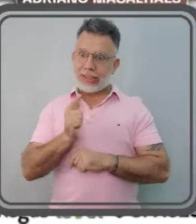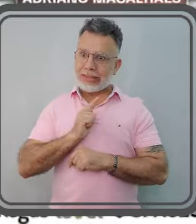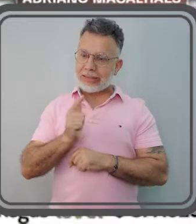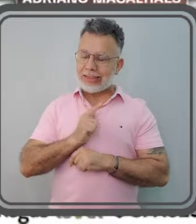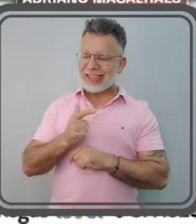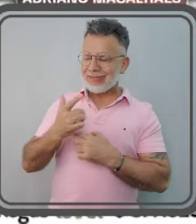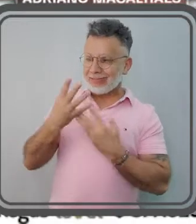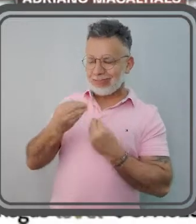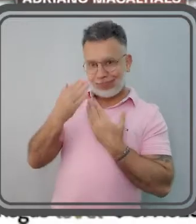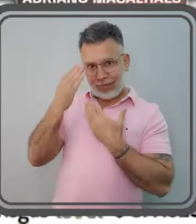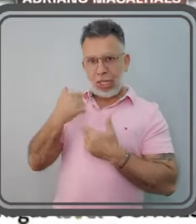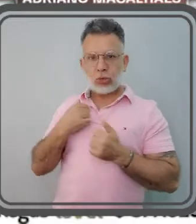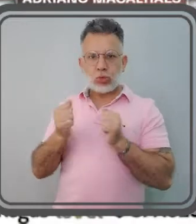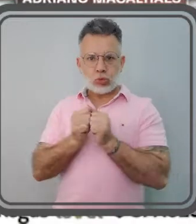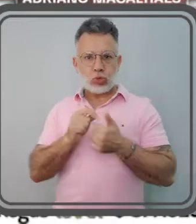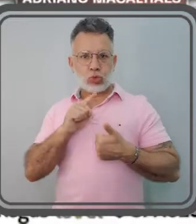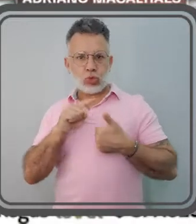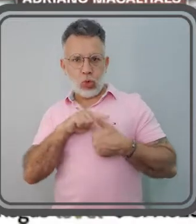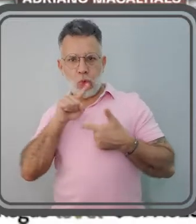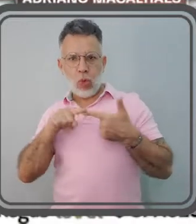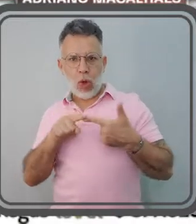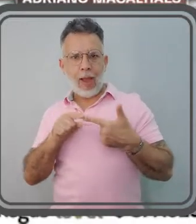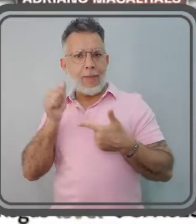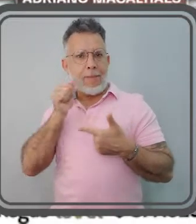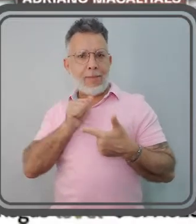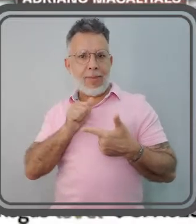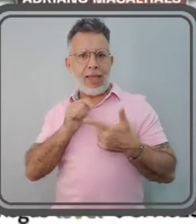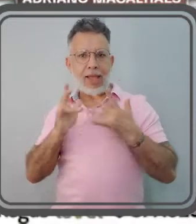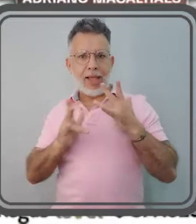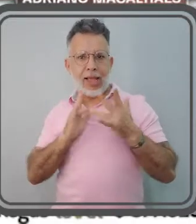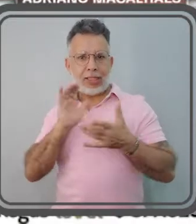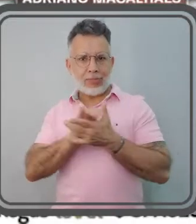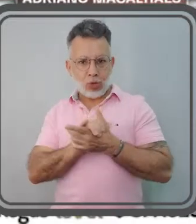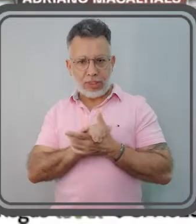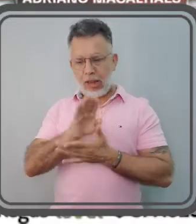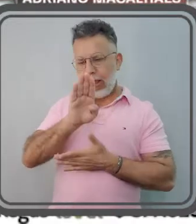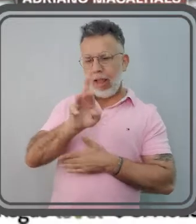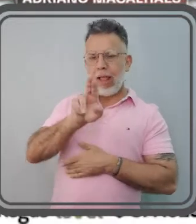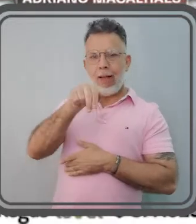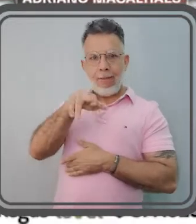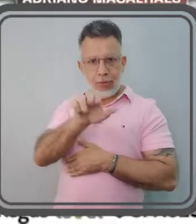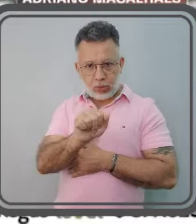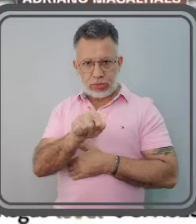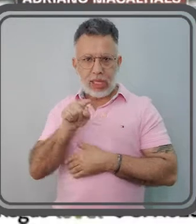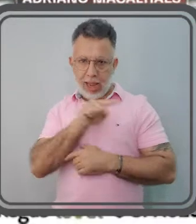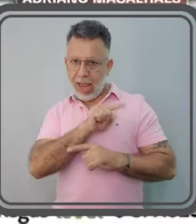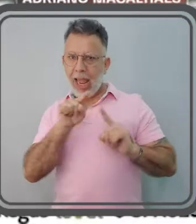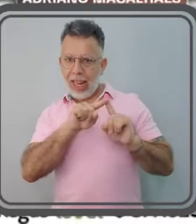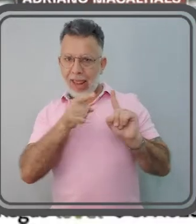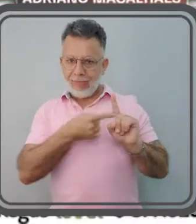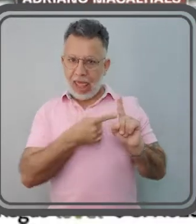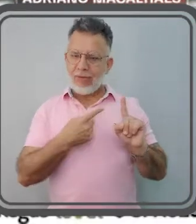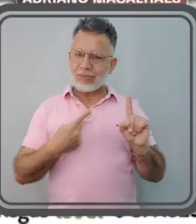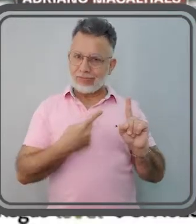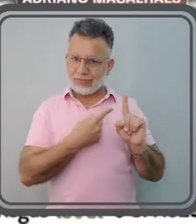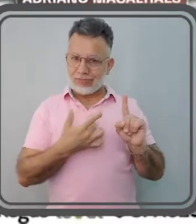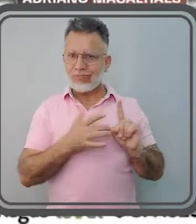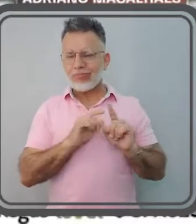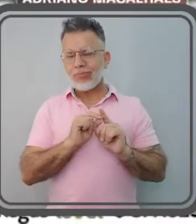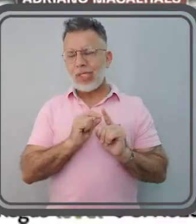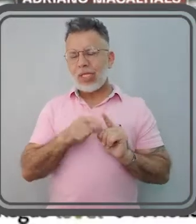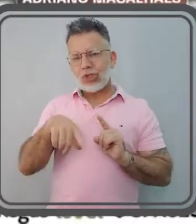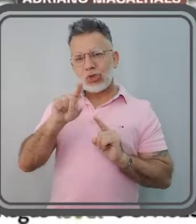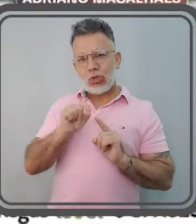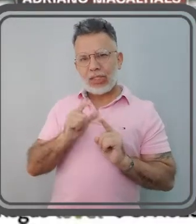Splash aqui, a gente estava grávida, ela estava grávida, e aí a gente optou ter mais qualidade de tempo, e aí nós resolvemos montar